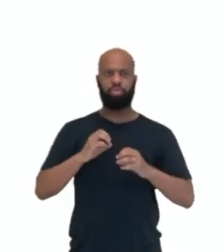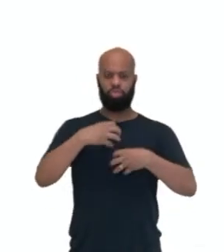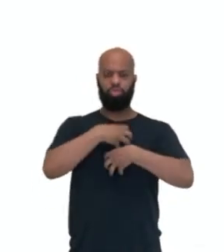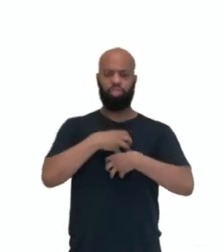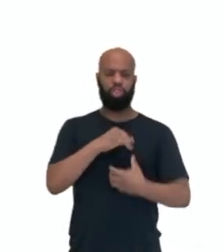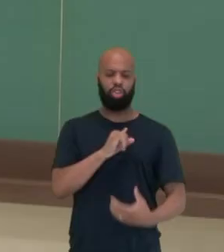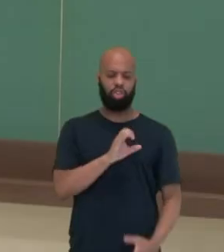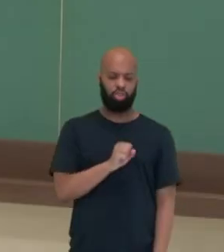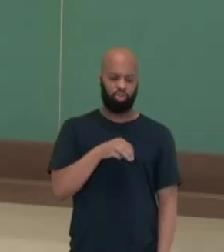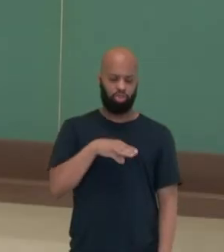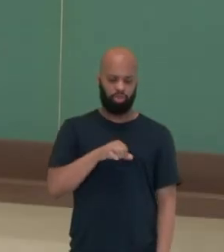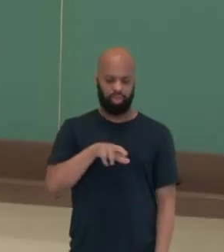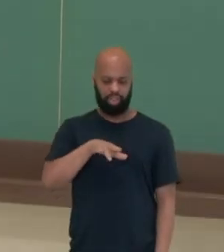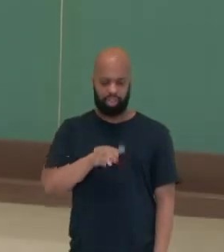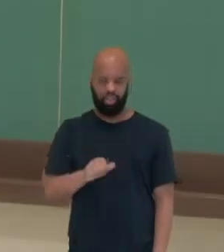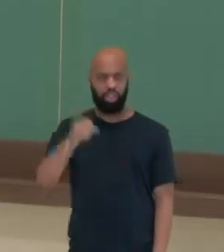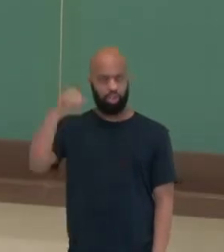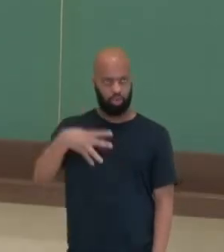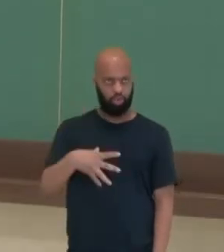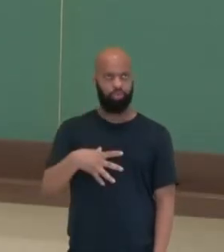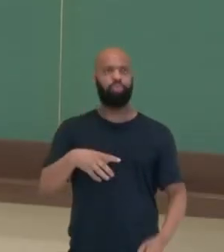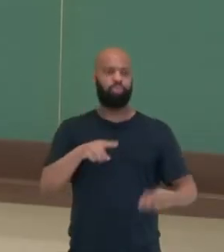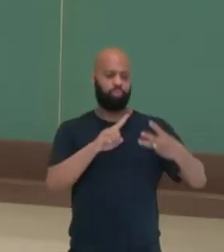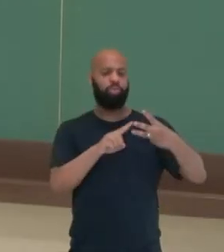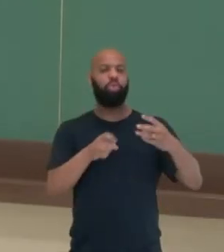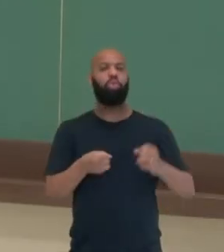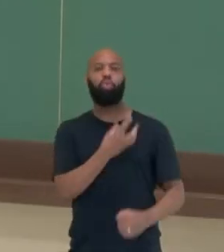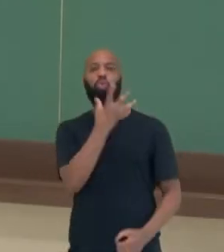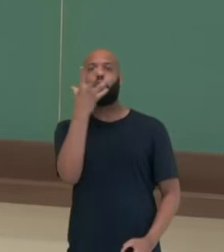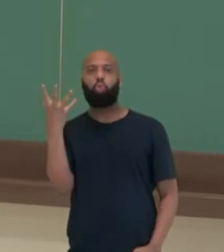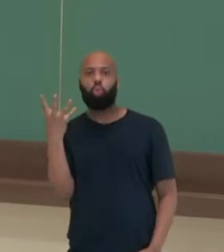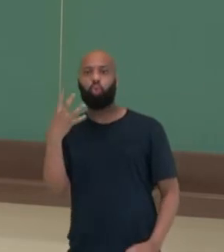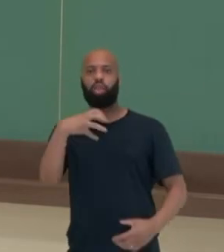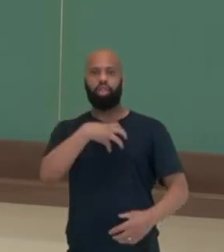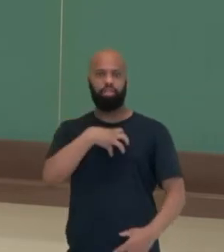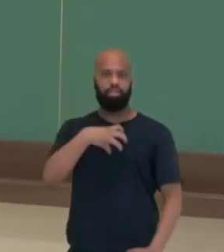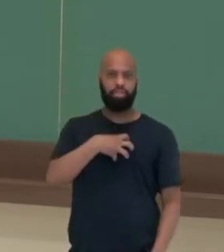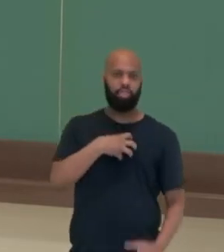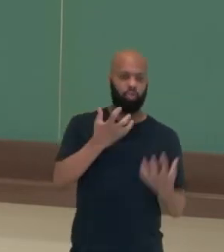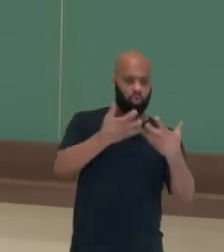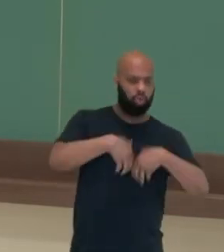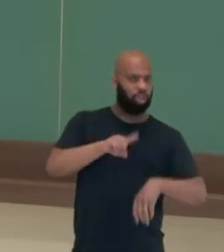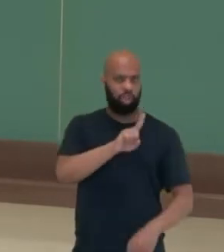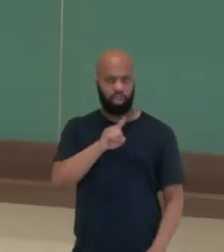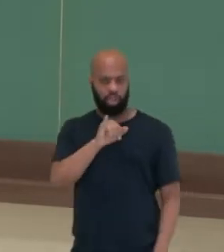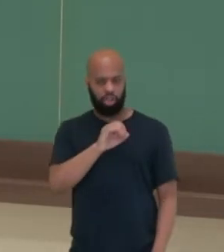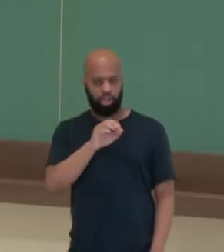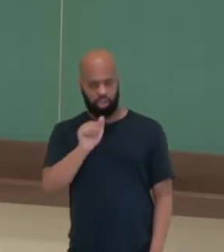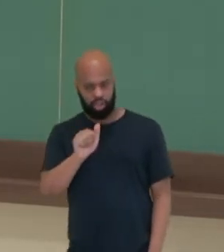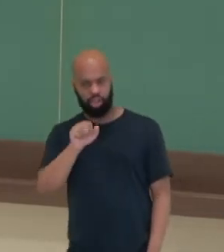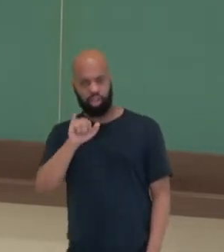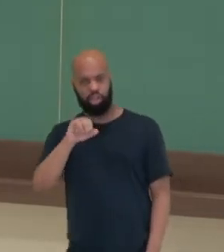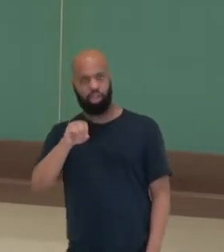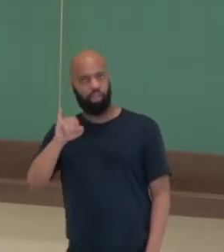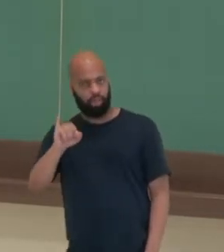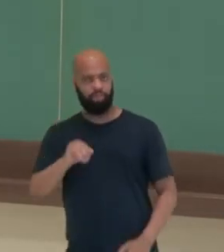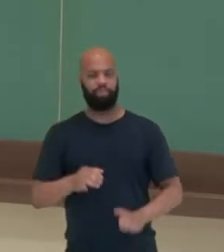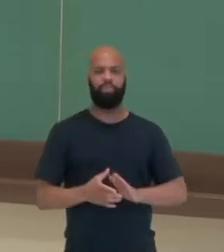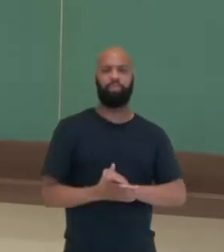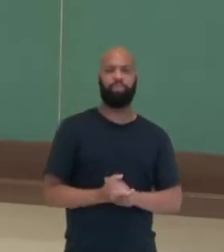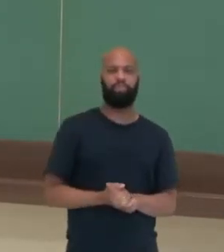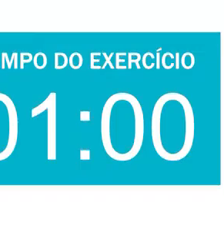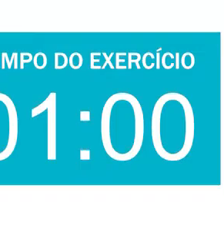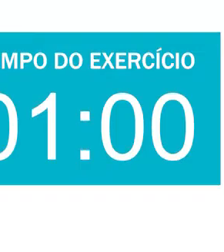resposta e calcular o número de isômeros ativos e inativos. Tempo para você!